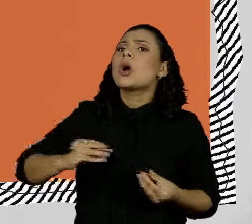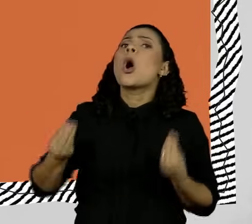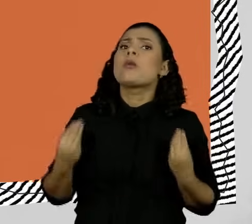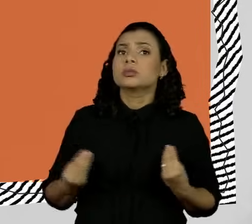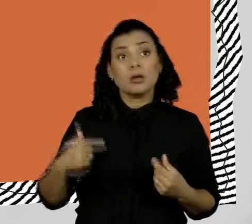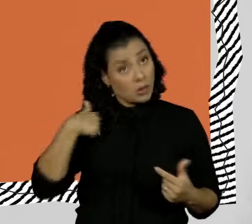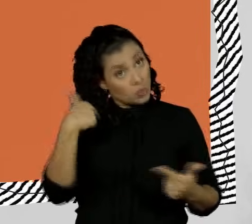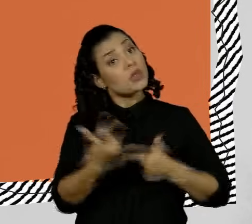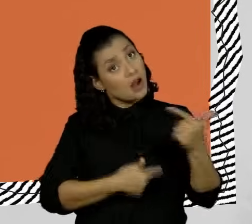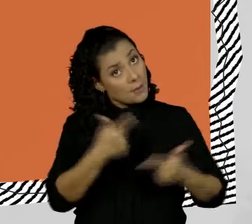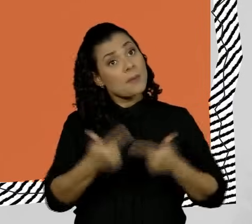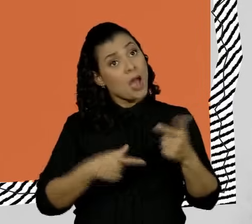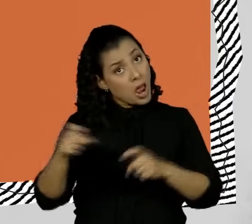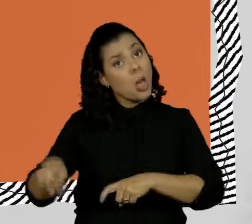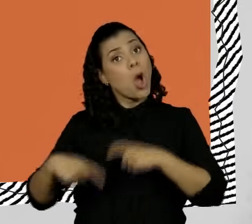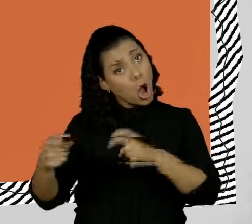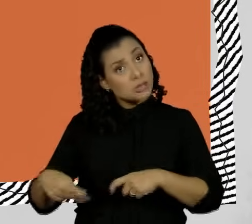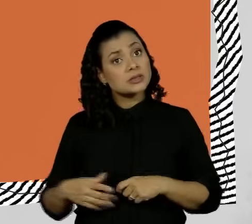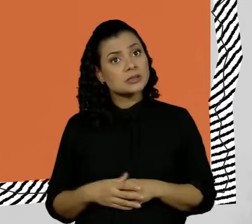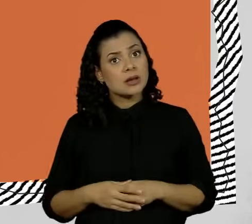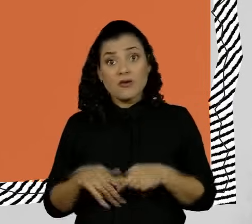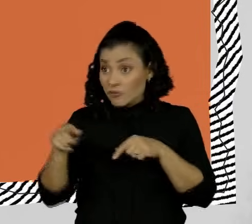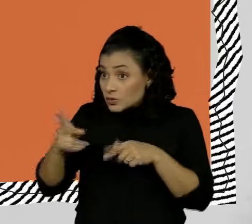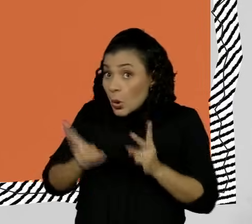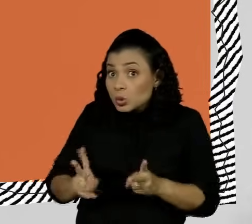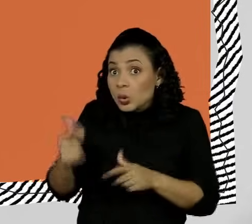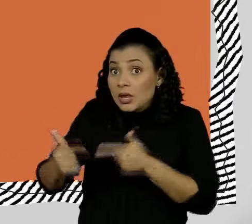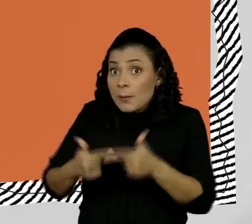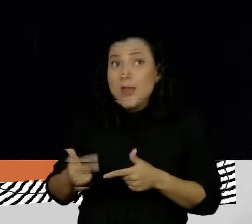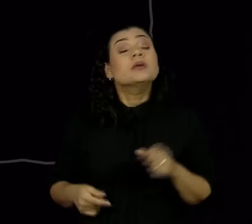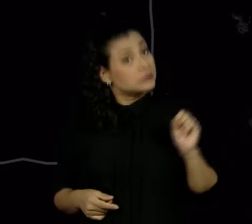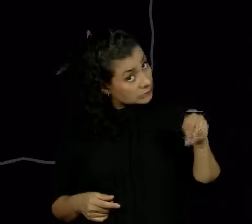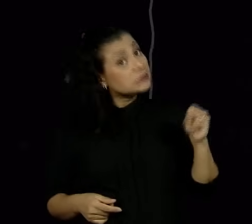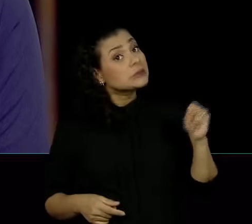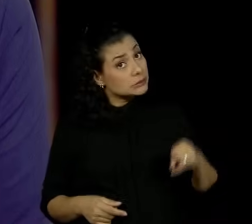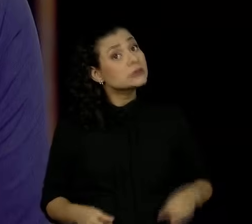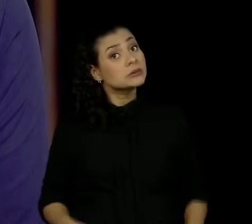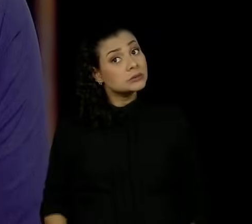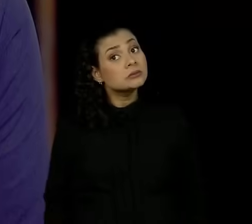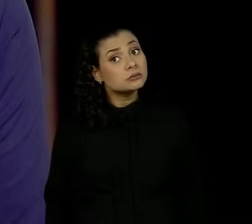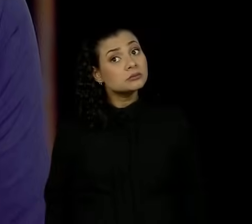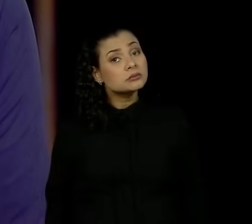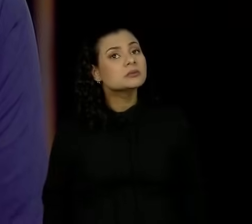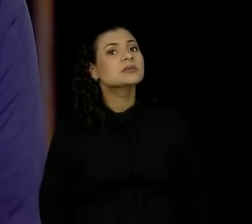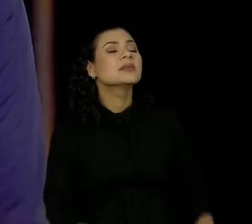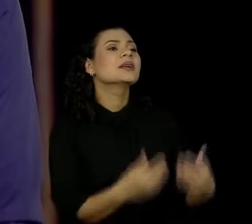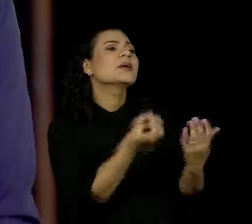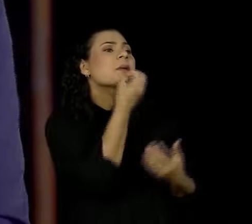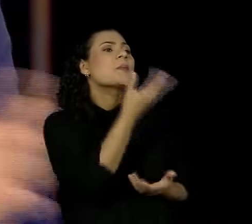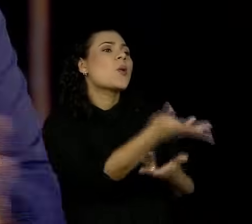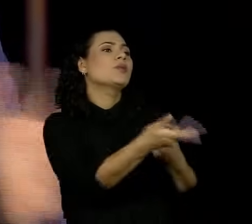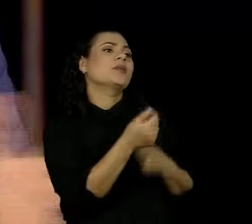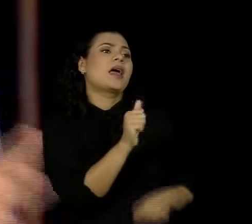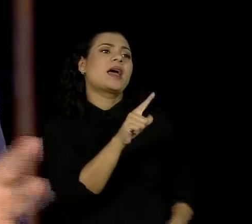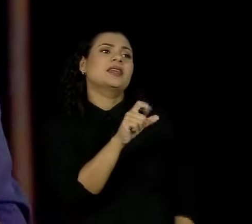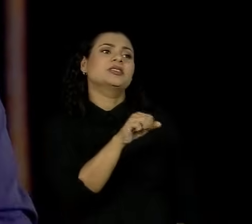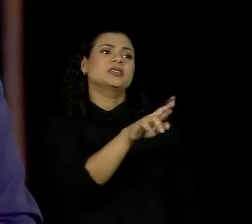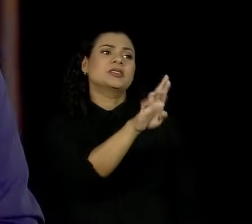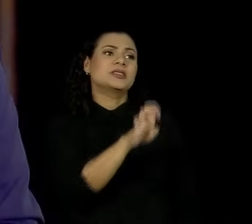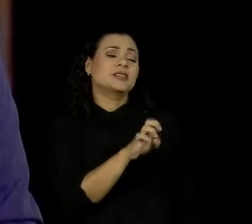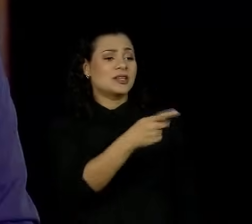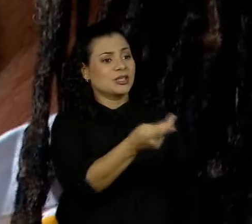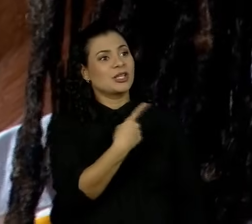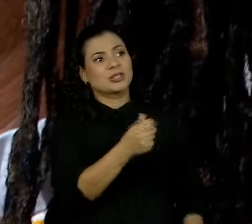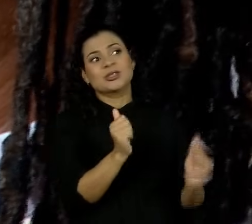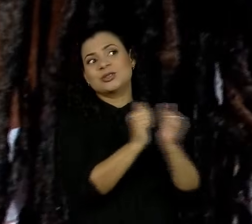eu trabalho na minha roça. Ainda trabalha? Trabalho. Que bom ter você aqui, Alexandre. Nós dois envelhecendo